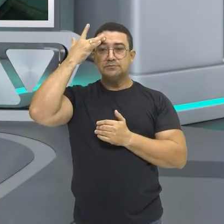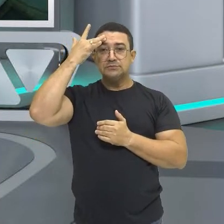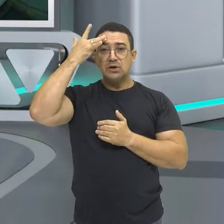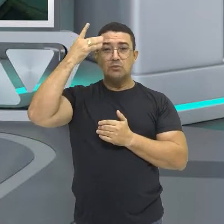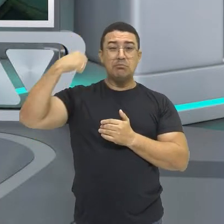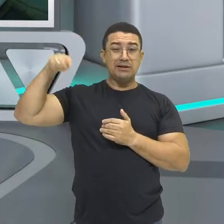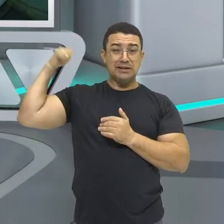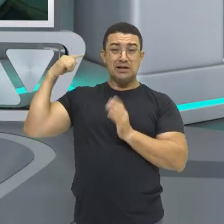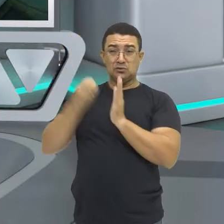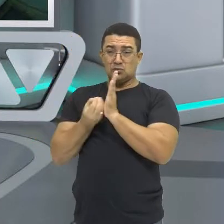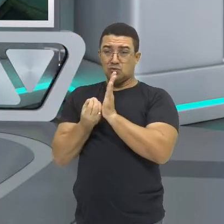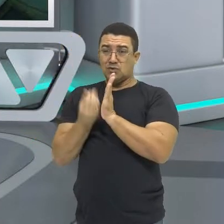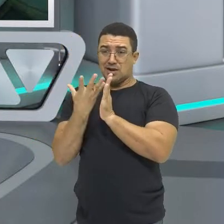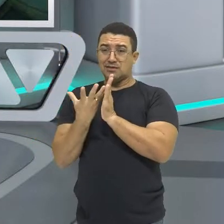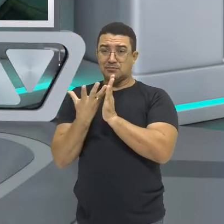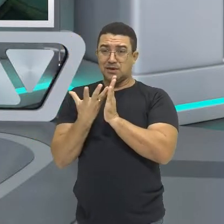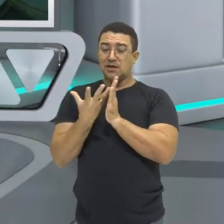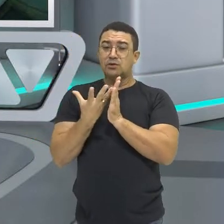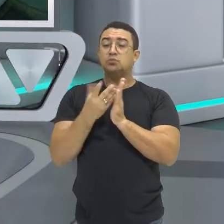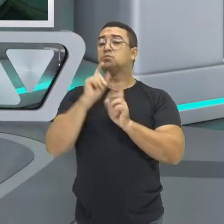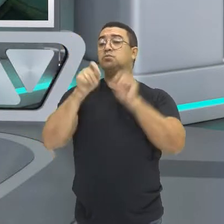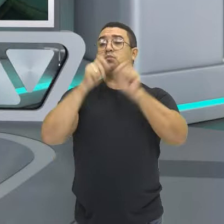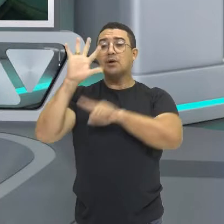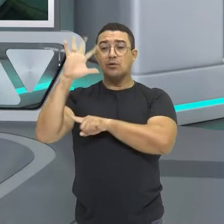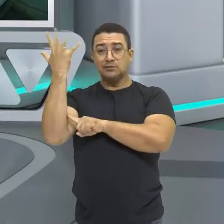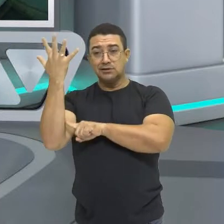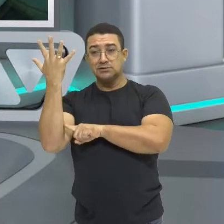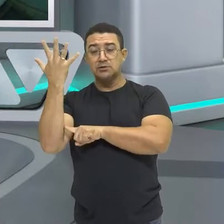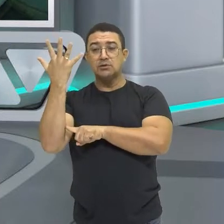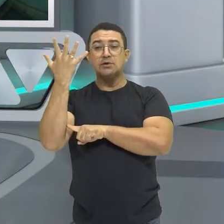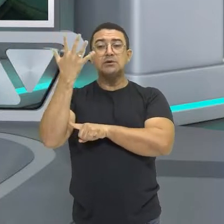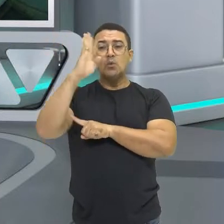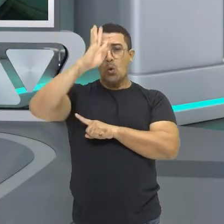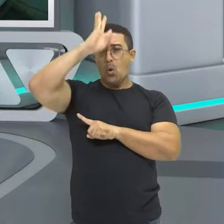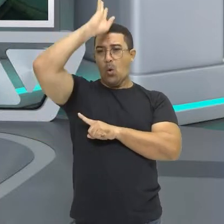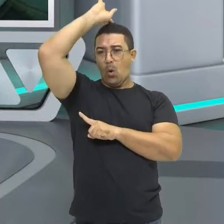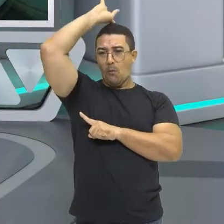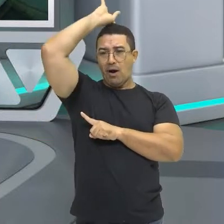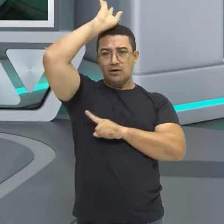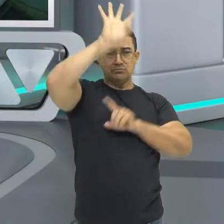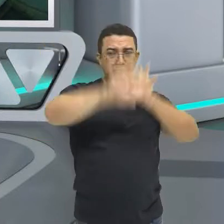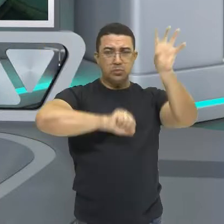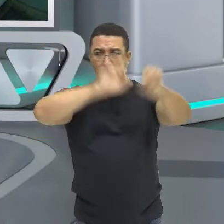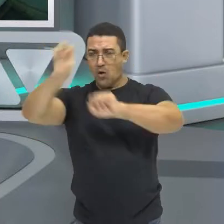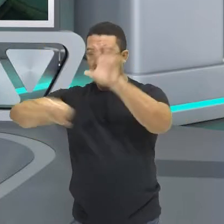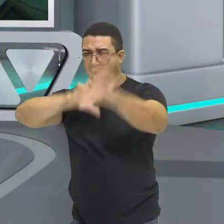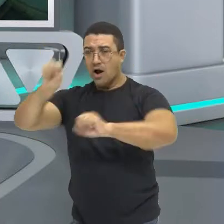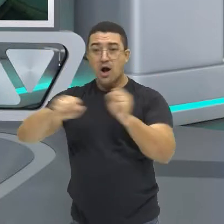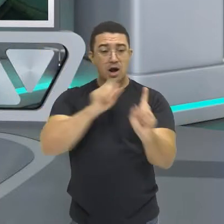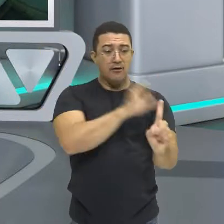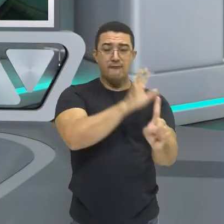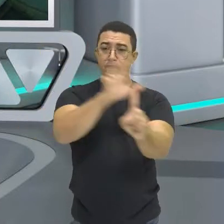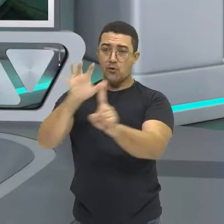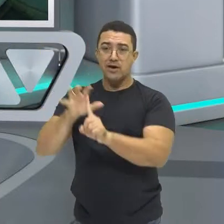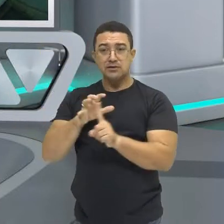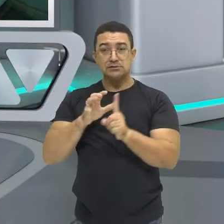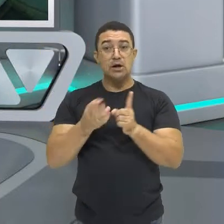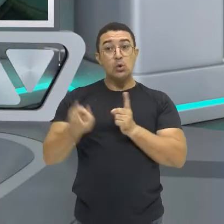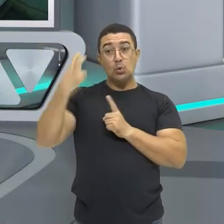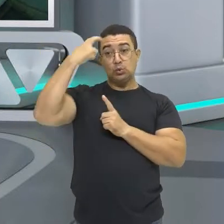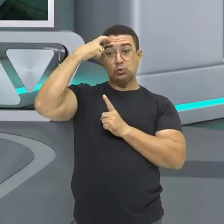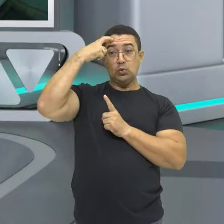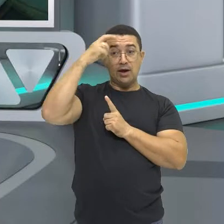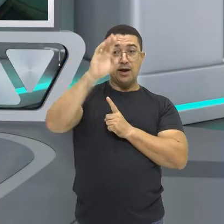no Renascimento, né, o que acontece? Os romanos pegaram a influência da cultura etrusca, que foi